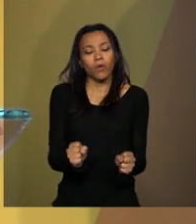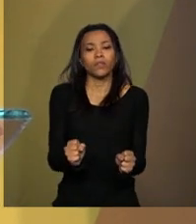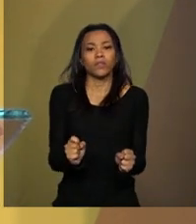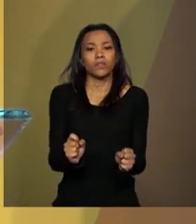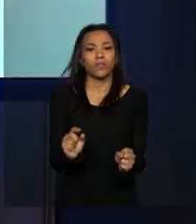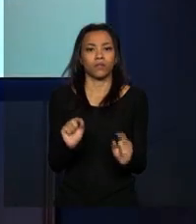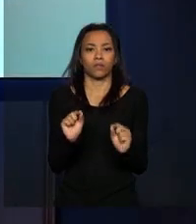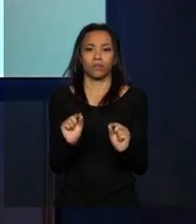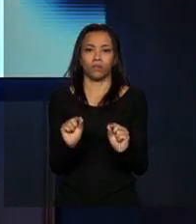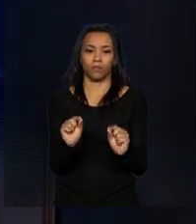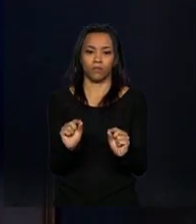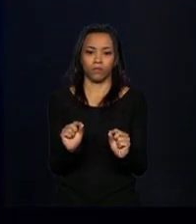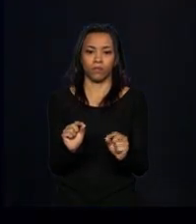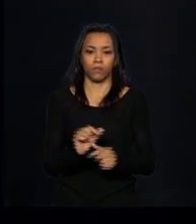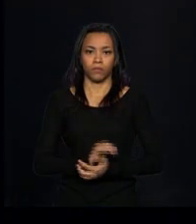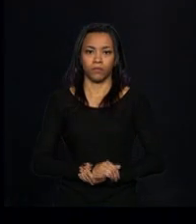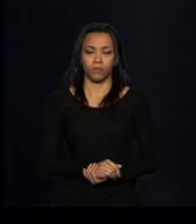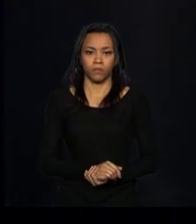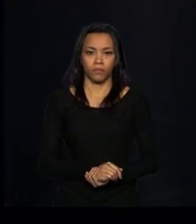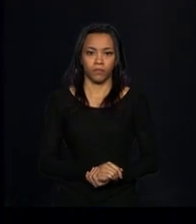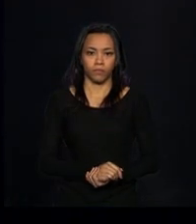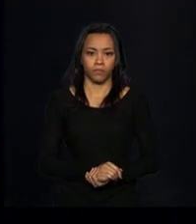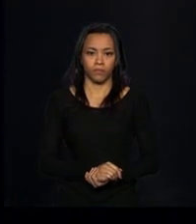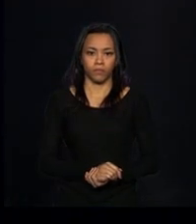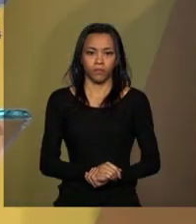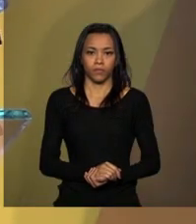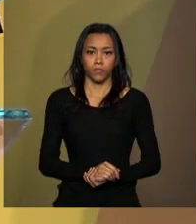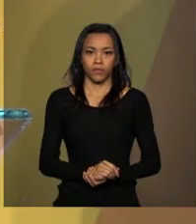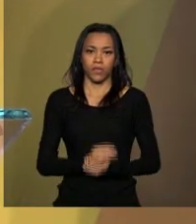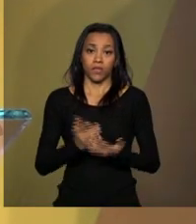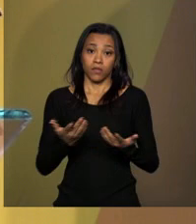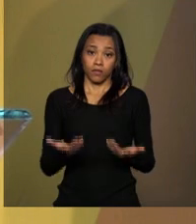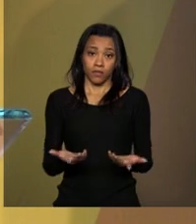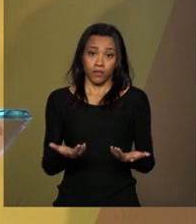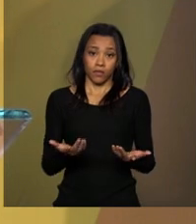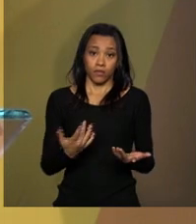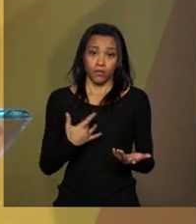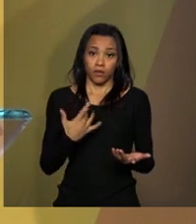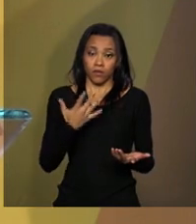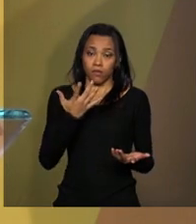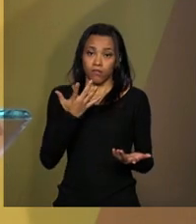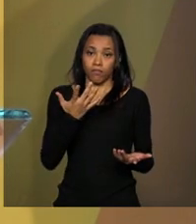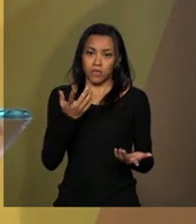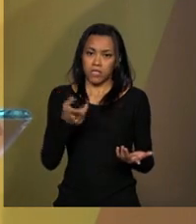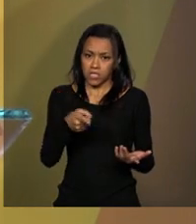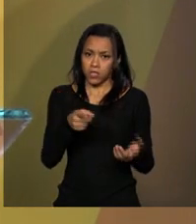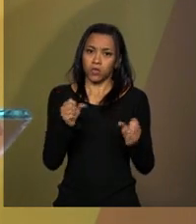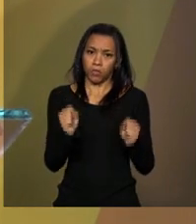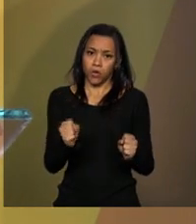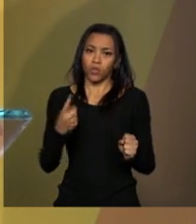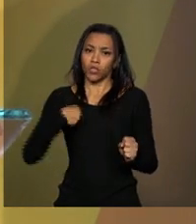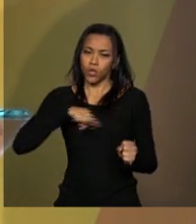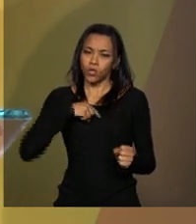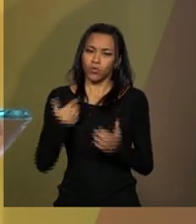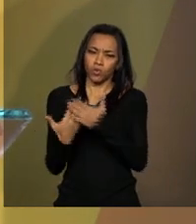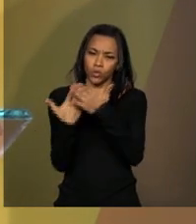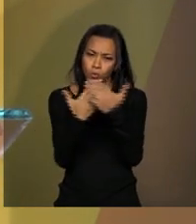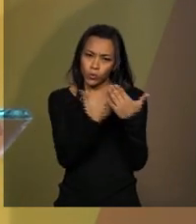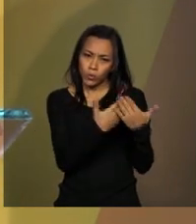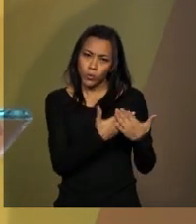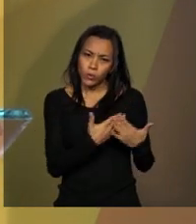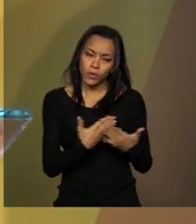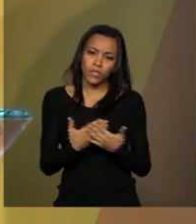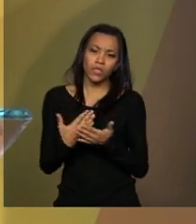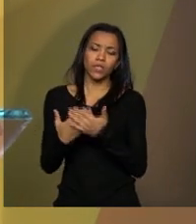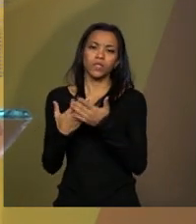medida para fazer mais confortável a assimilação das obrigações isso já pode ser feito Estamos estudando esse processo de